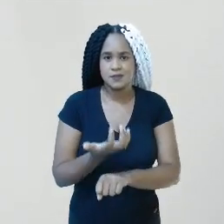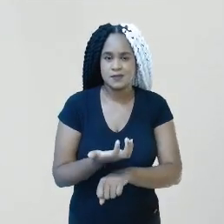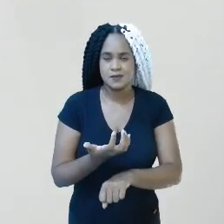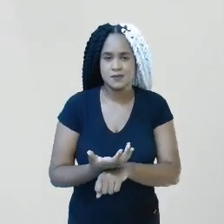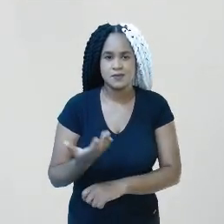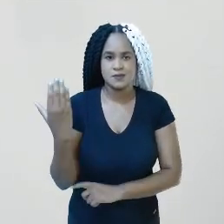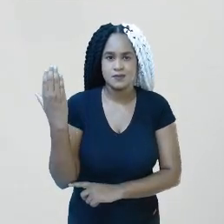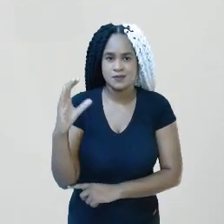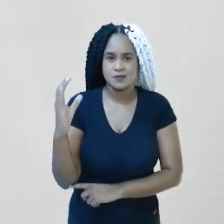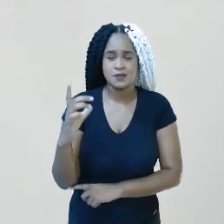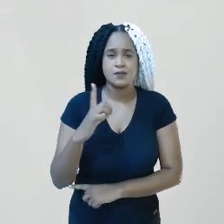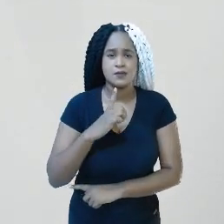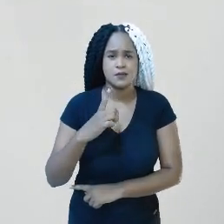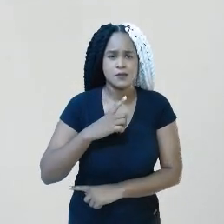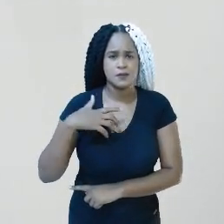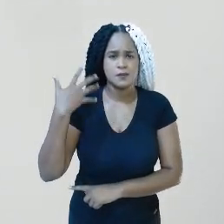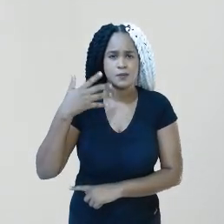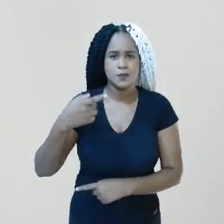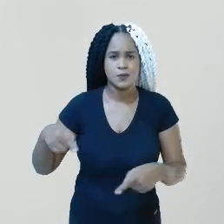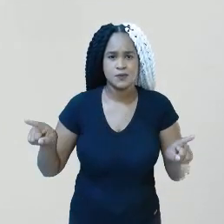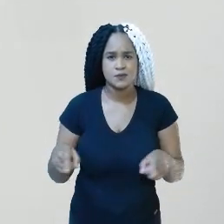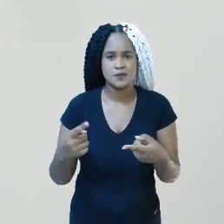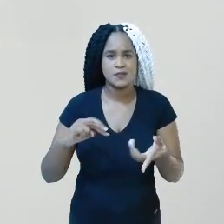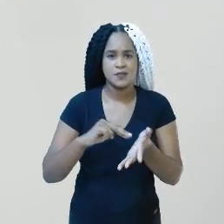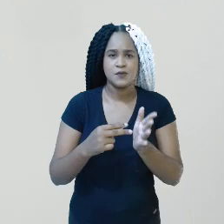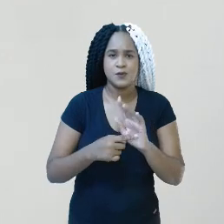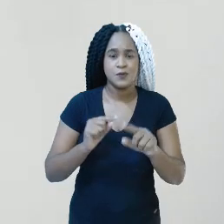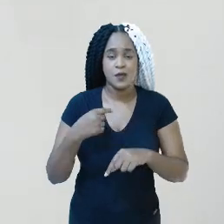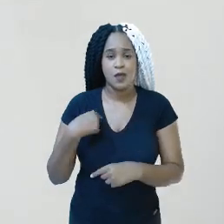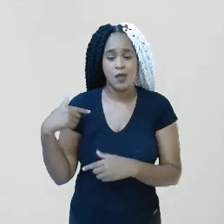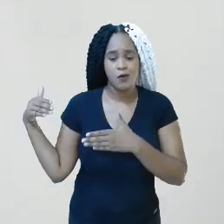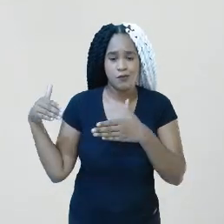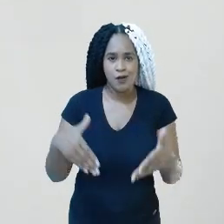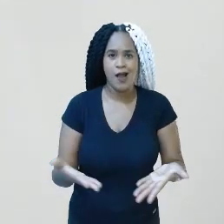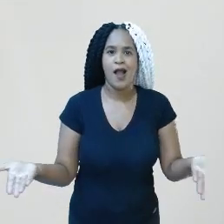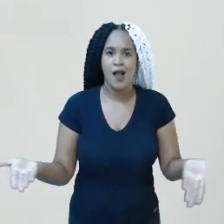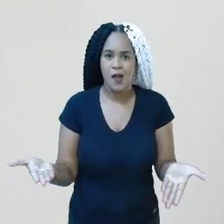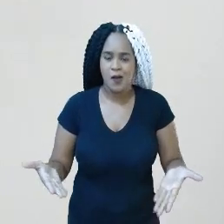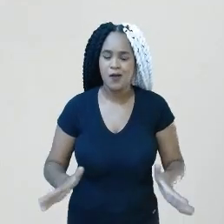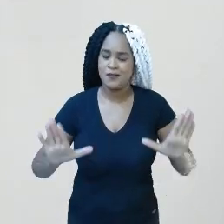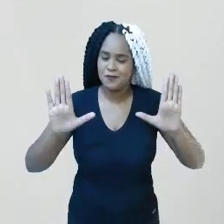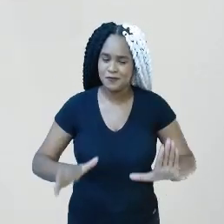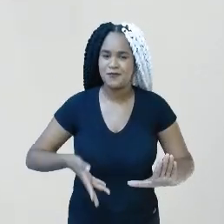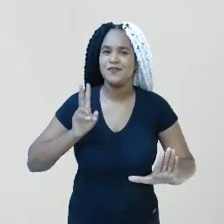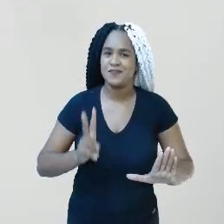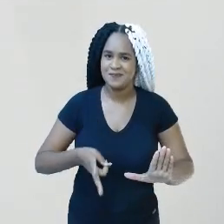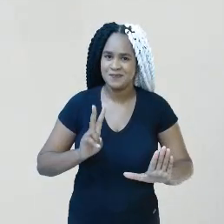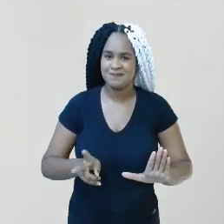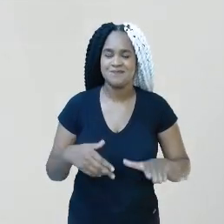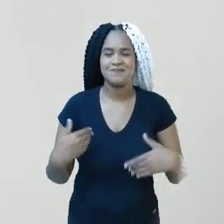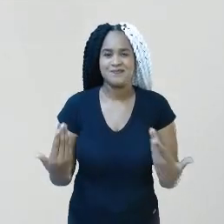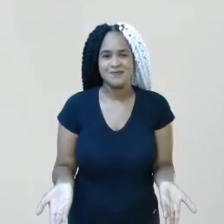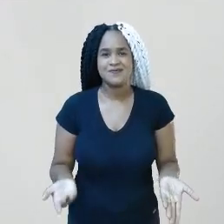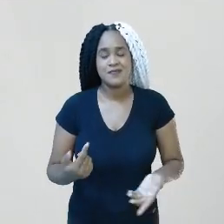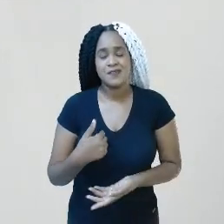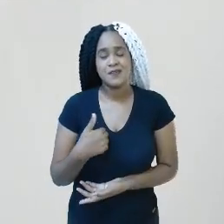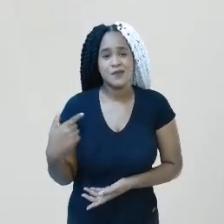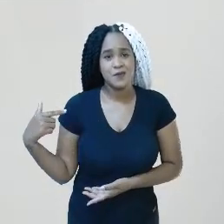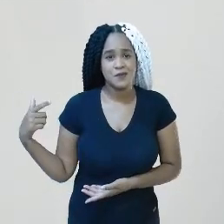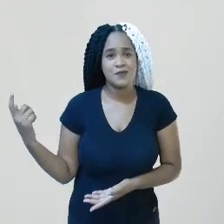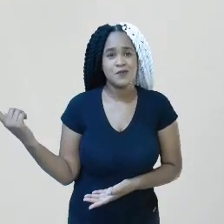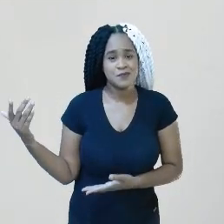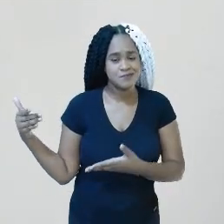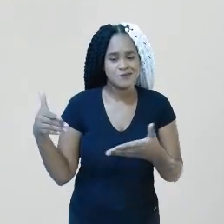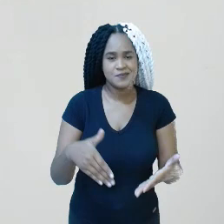música antiga assim que fala, né? Eu voltei agora para ficar. Pois é, voltei agora para ficar com ciências e